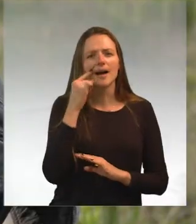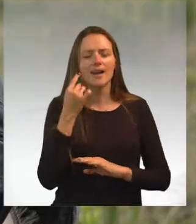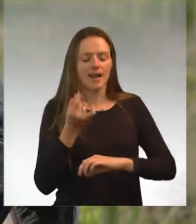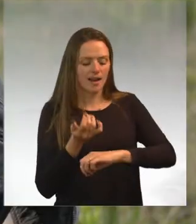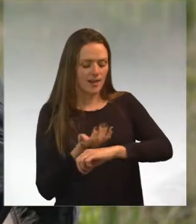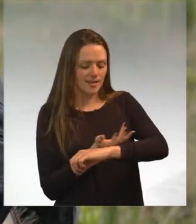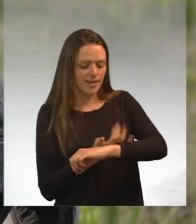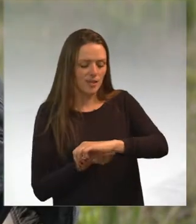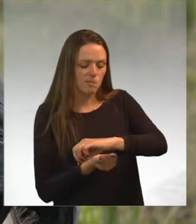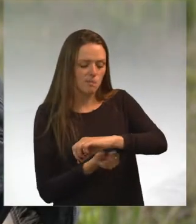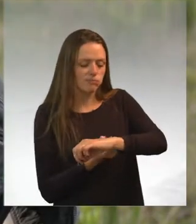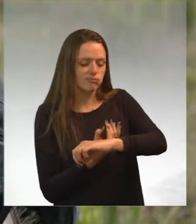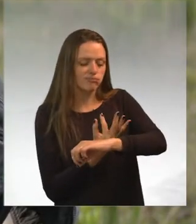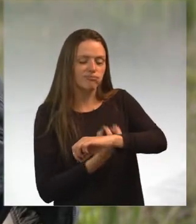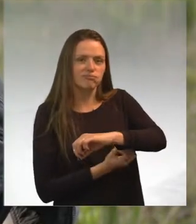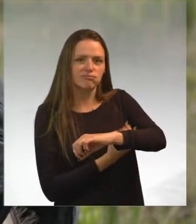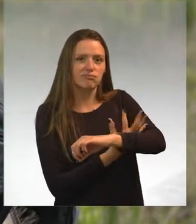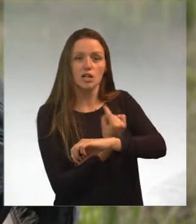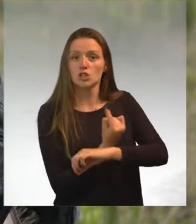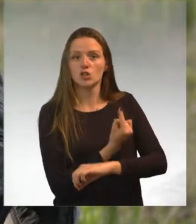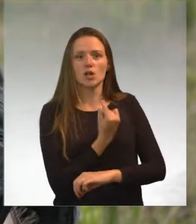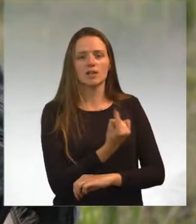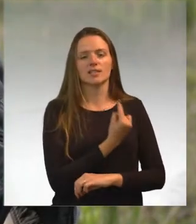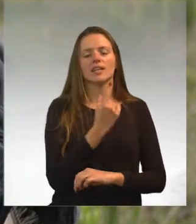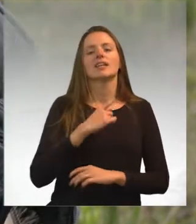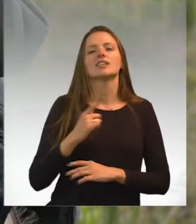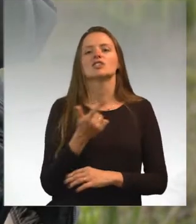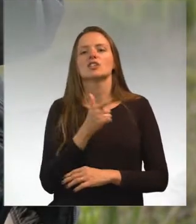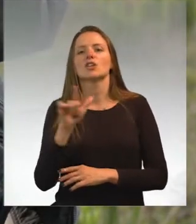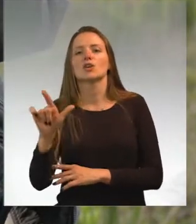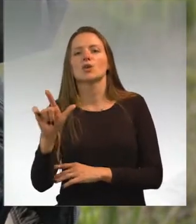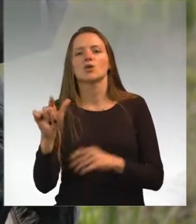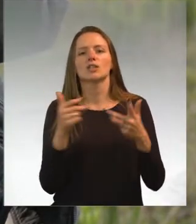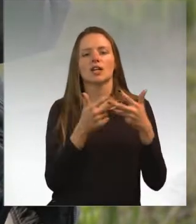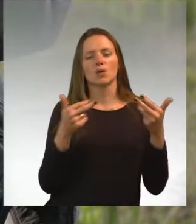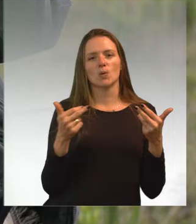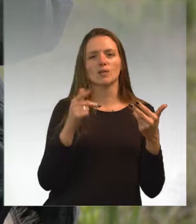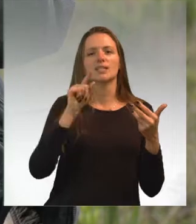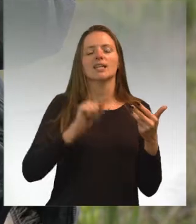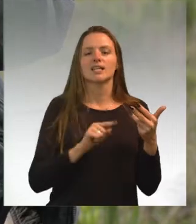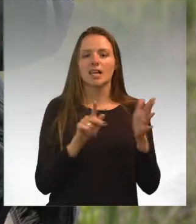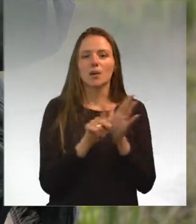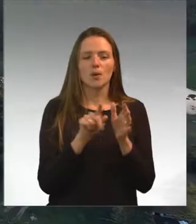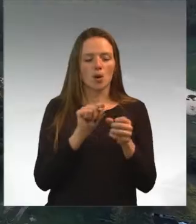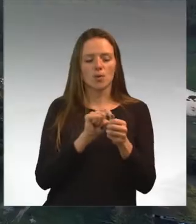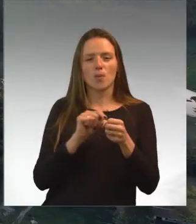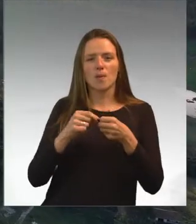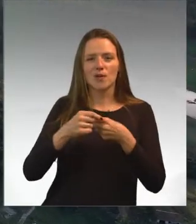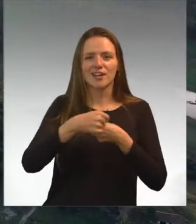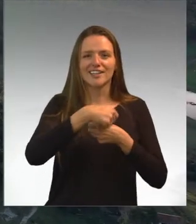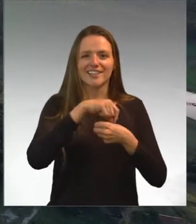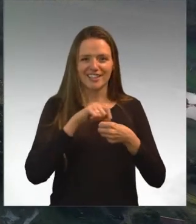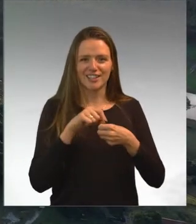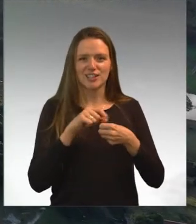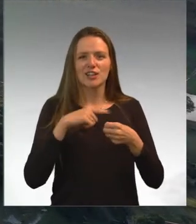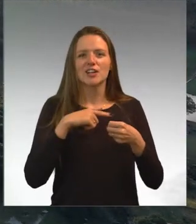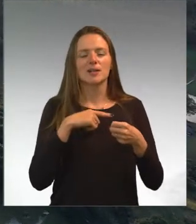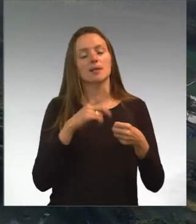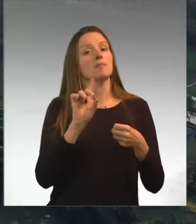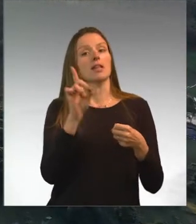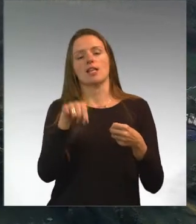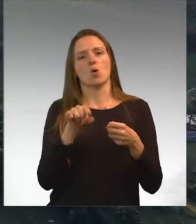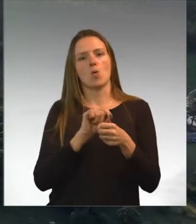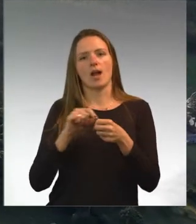da gente sozinha. Tinha uma outra coisa que era um moranguinho, desses que correm assim. Não é